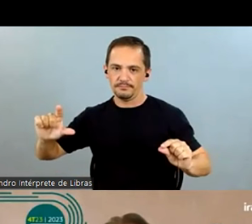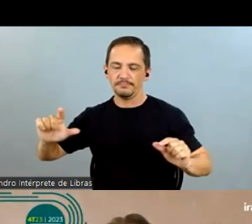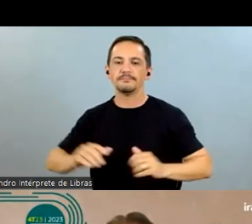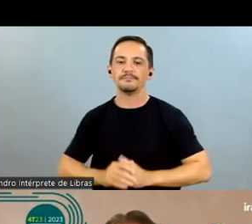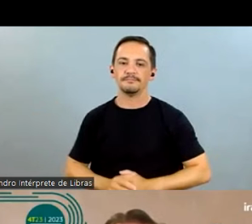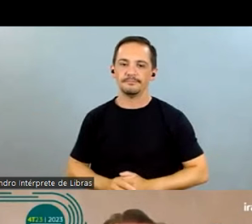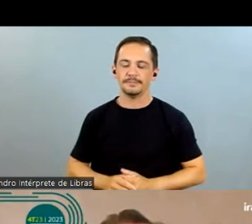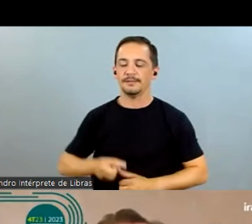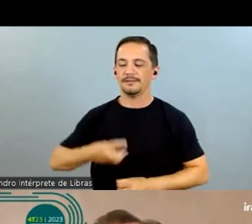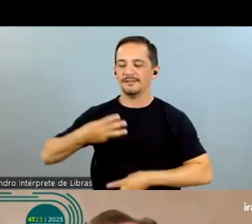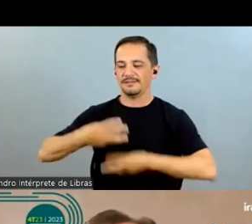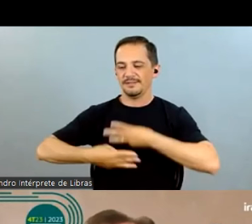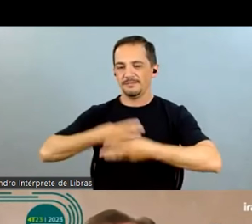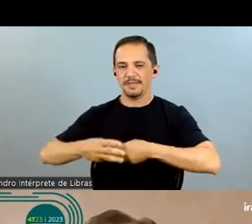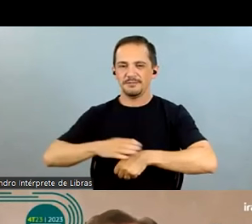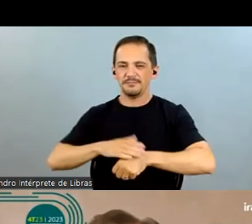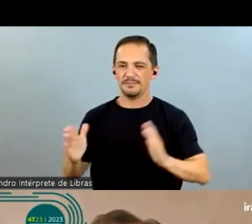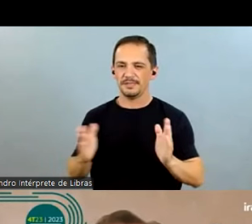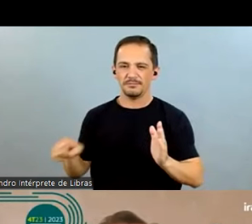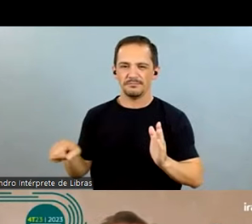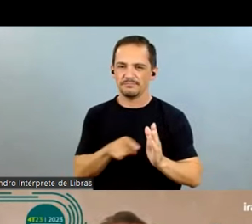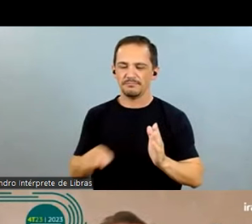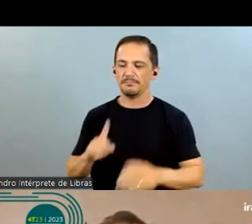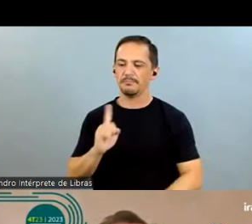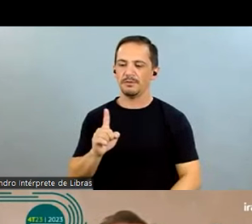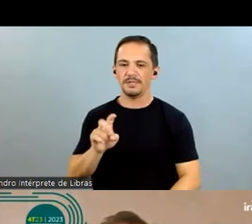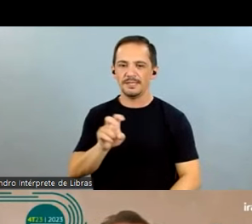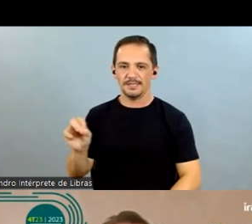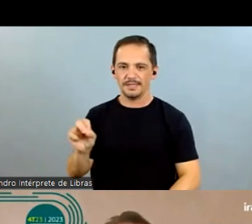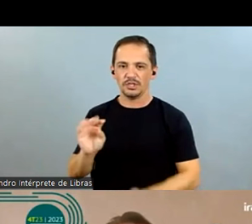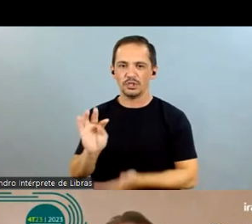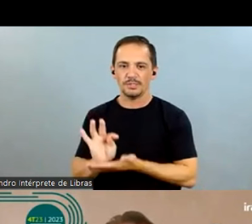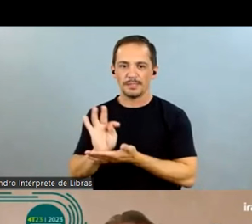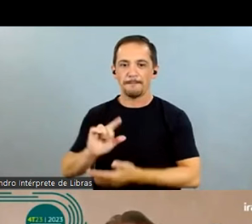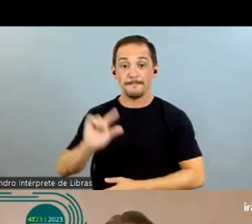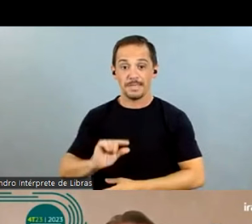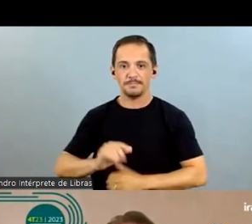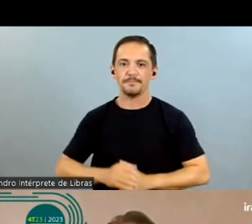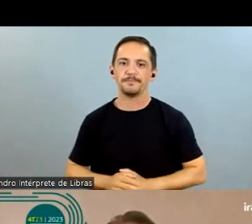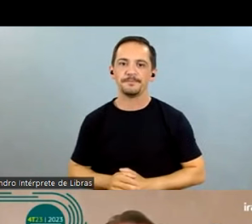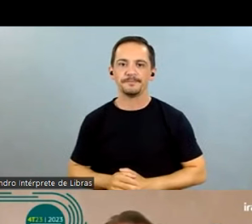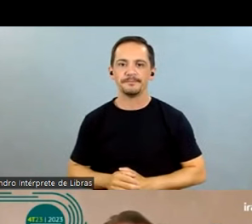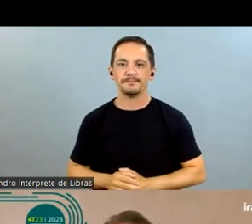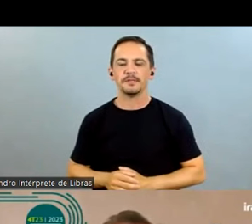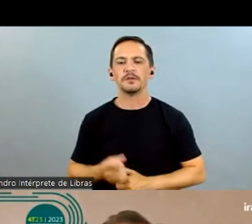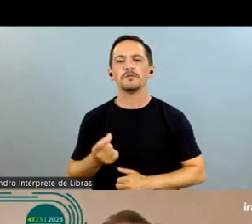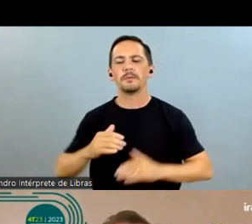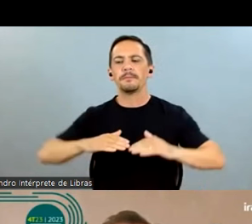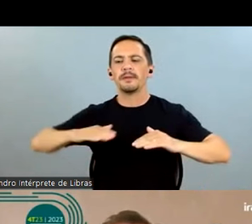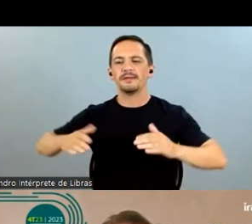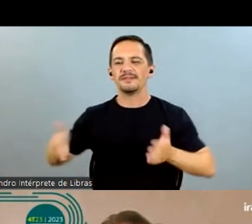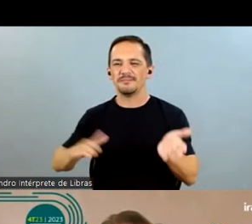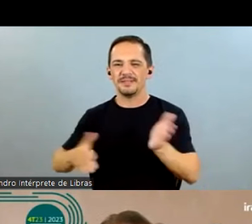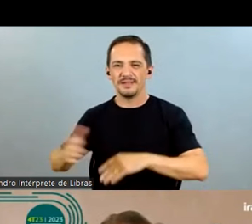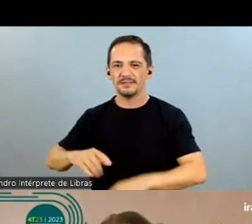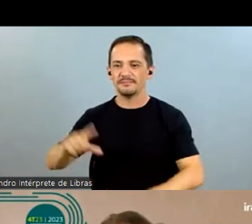trimestre pela sazonalidade 1.00 Tonel a menos os preços médios de de de embalagem eh caíram aqui